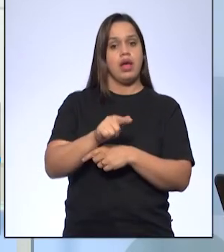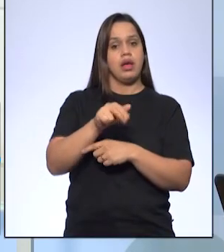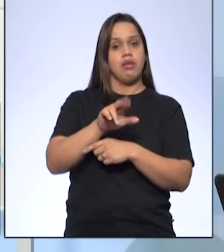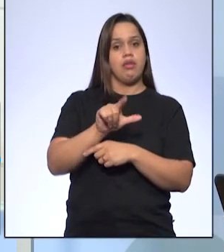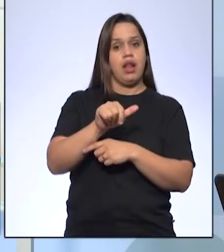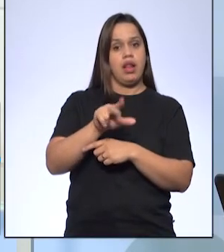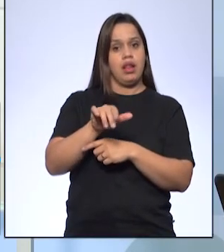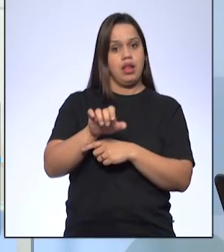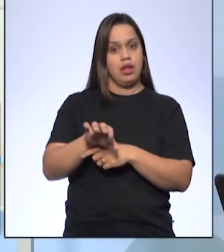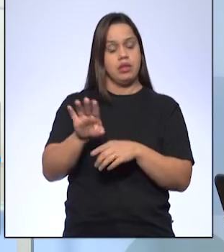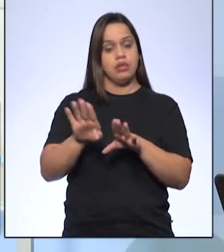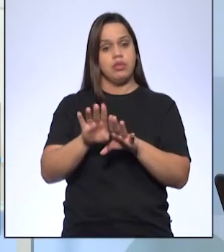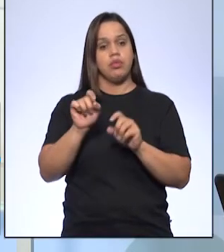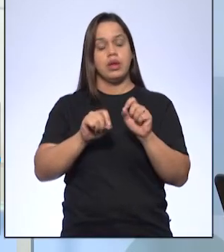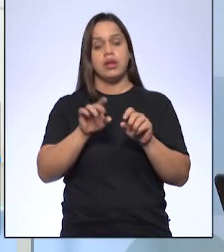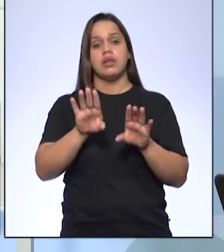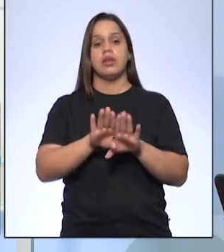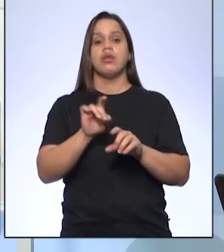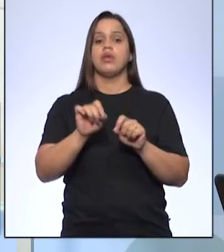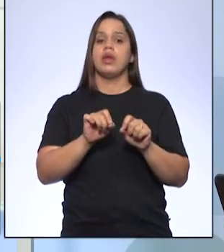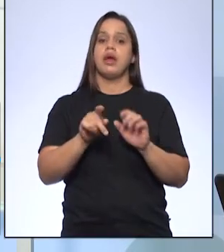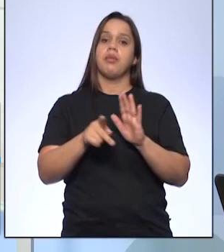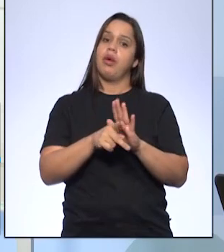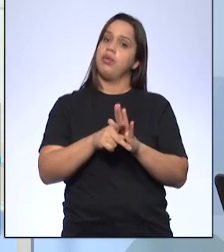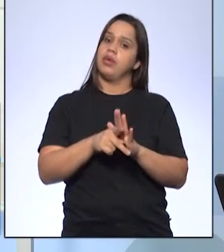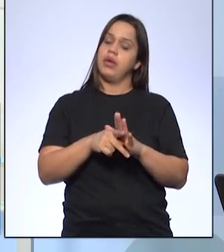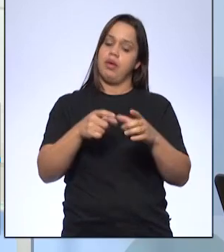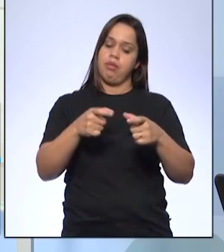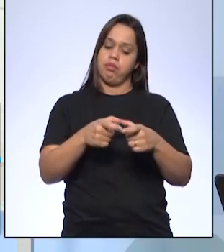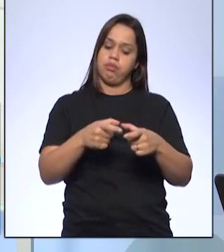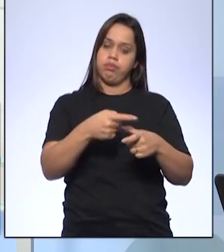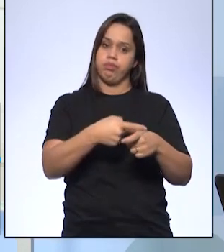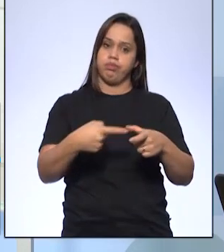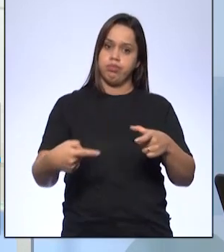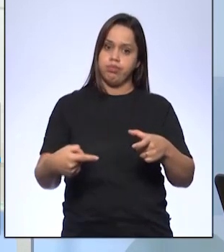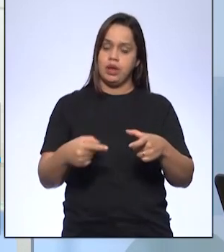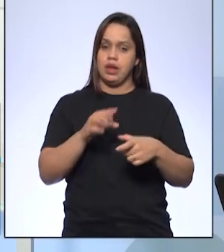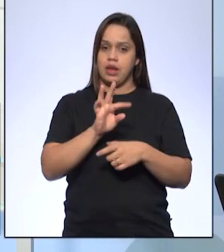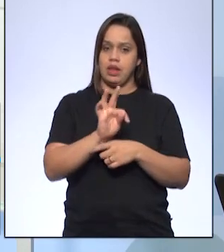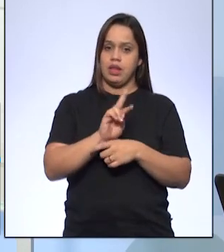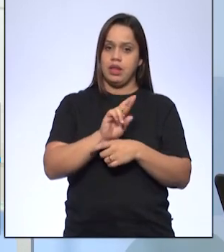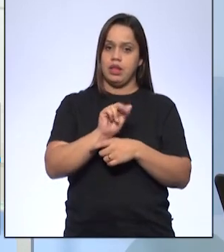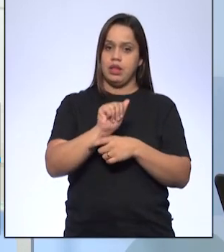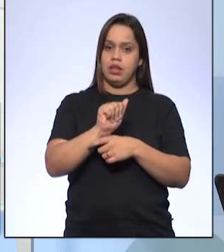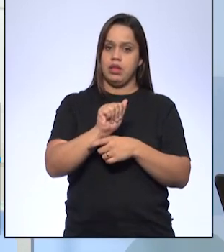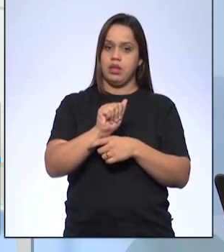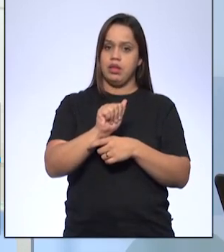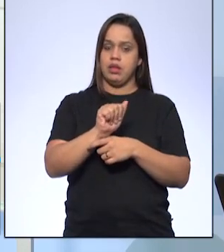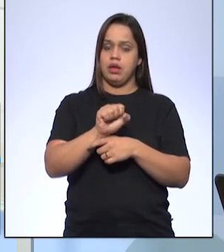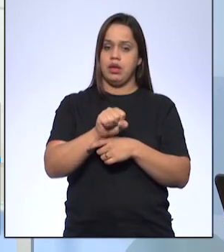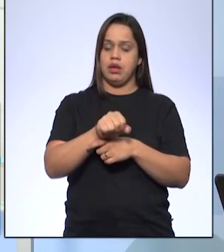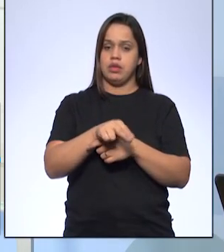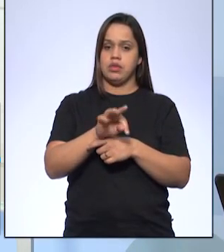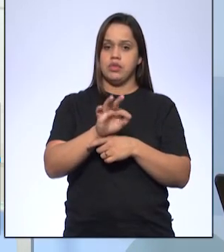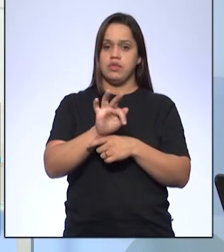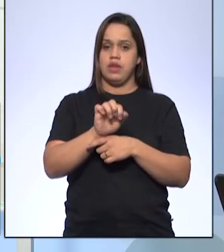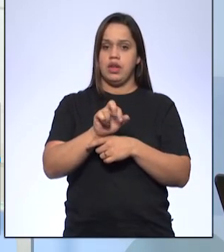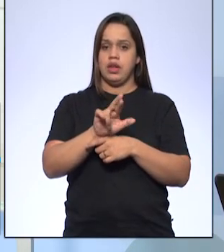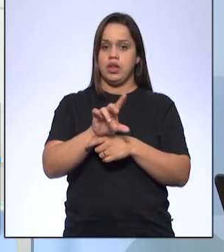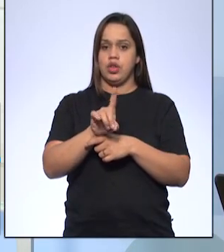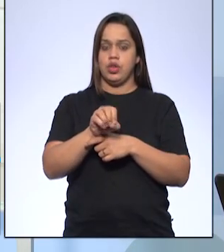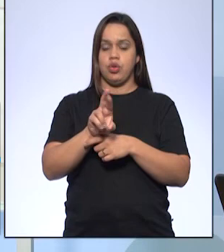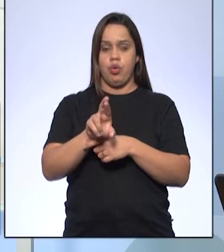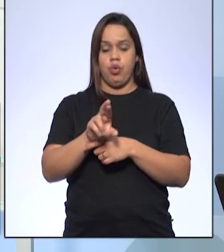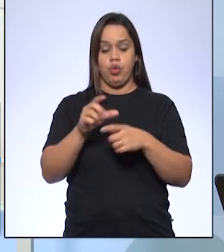é ter aquele instrumento, né, que é o transferidor. Transferidor, aquele total, talvez seja a forma mais fácil de vocês